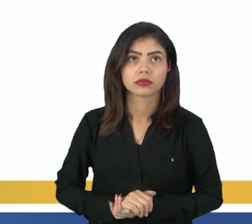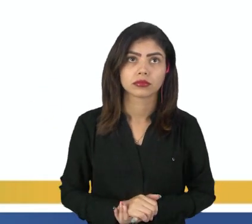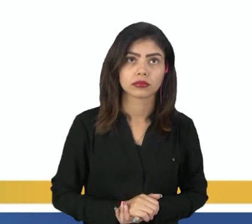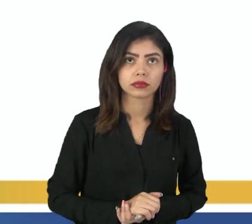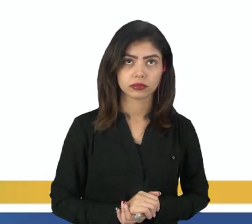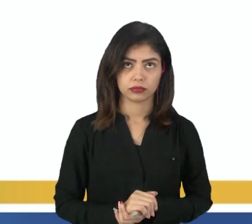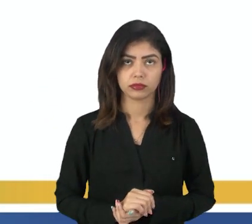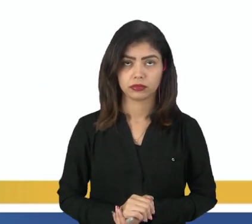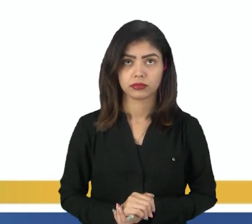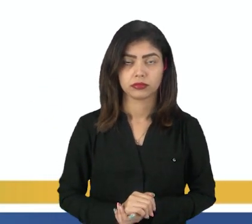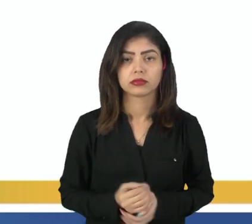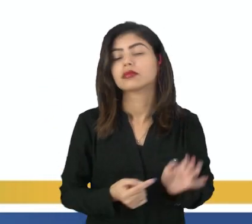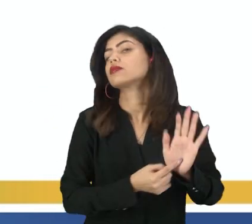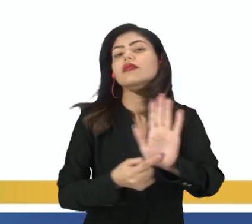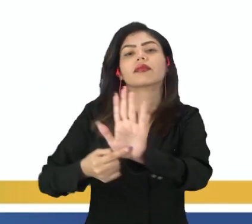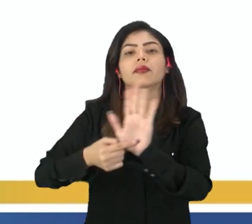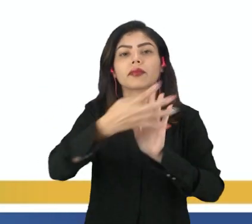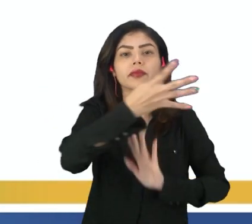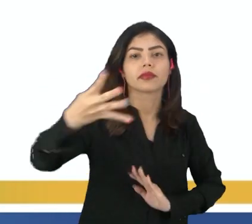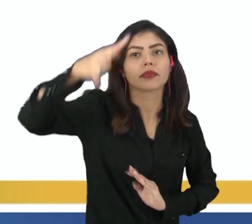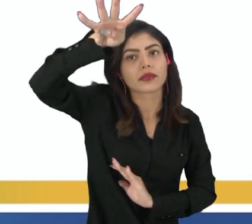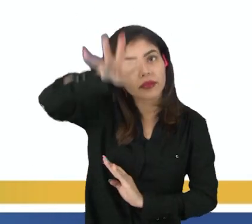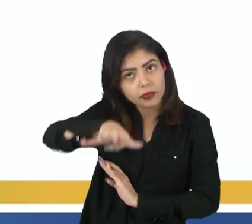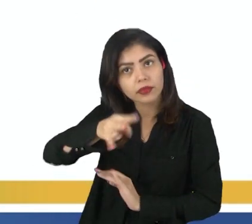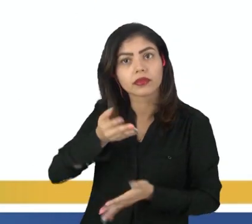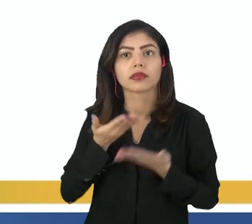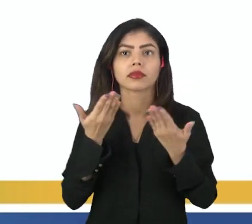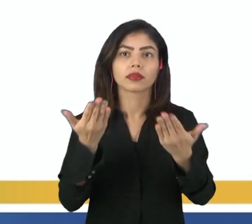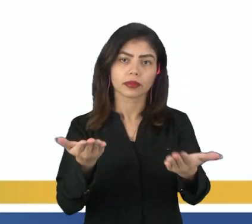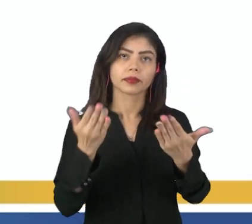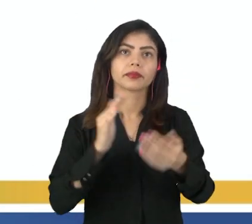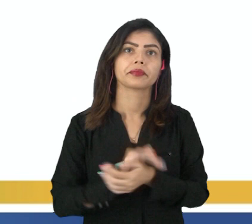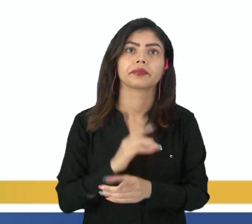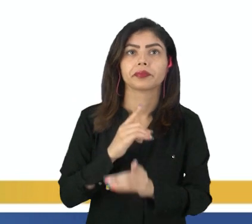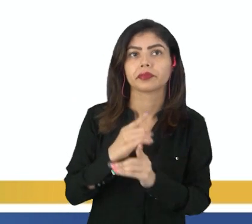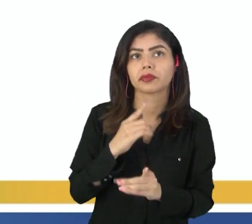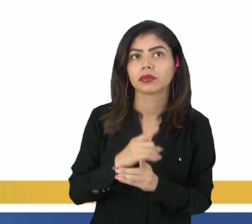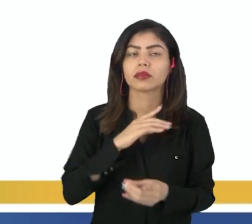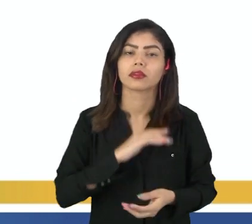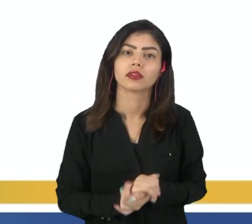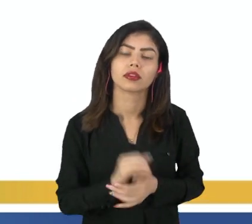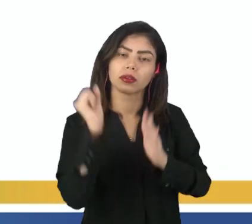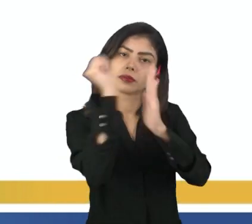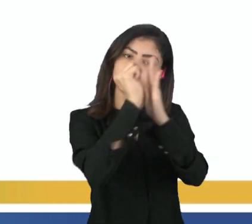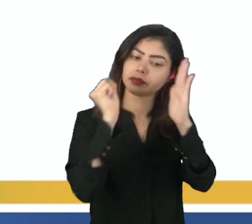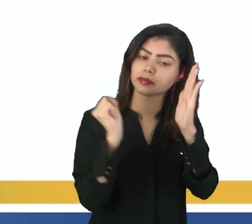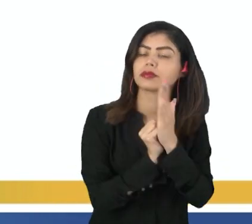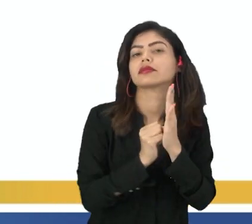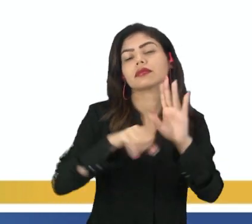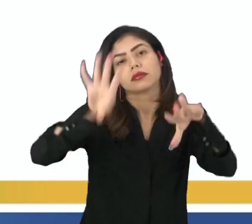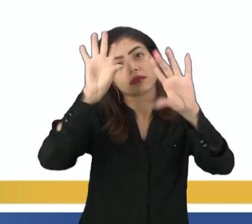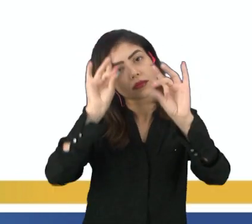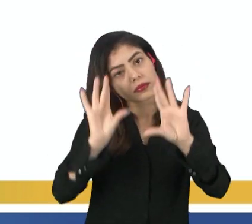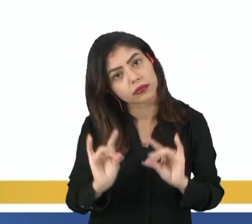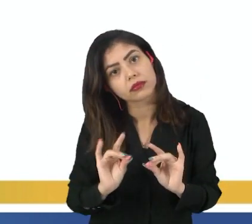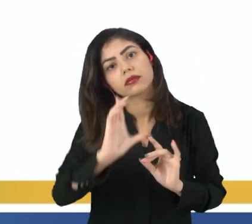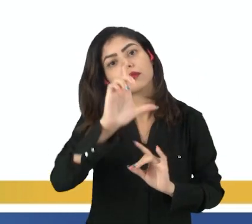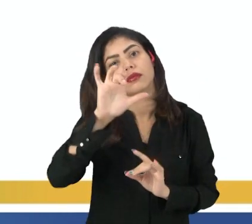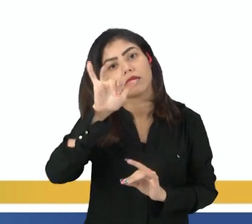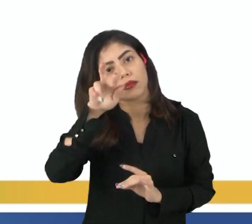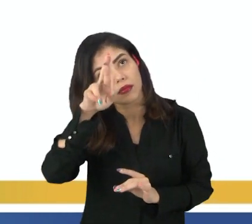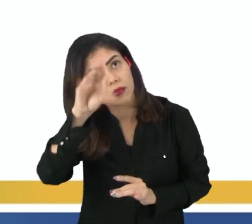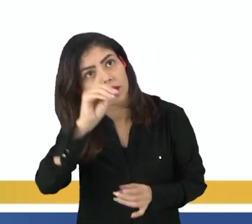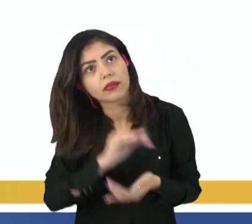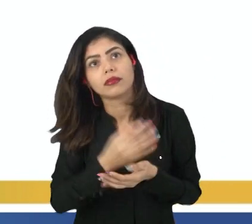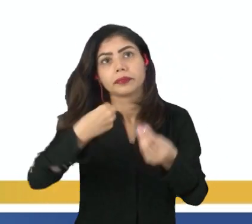degradada. E aí eu queria dar um destaque nesse quadro para você identificar exatamente esses ciclos e quem estava